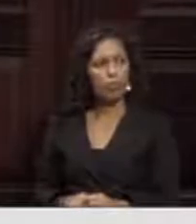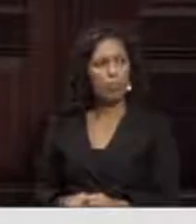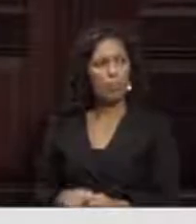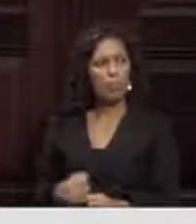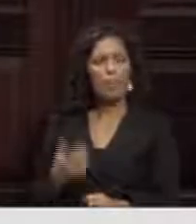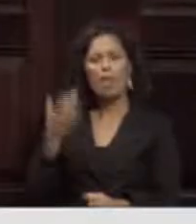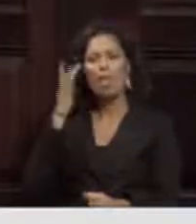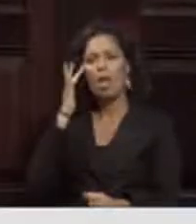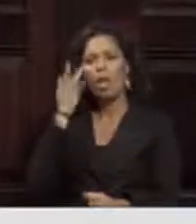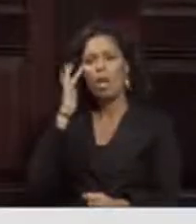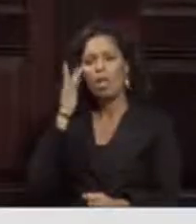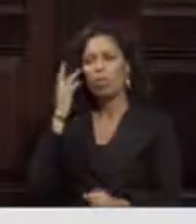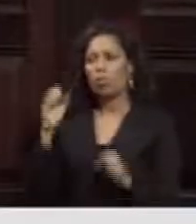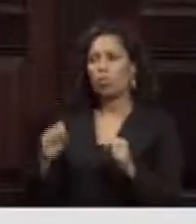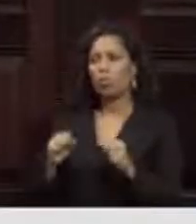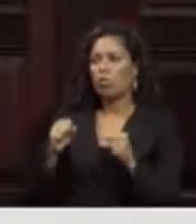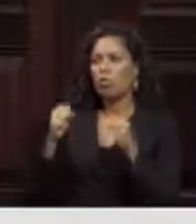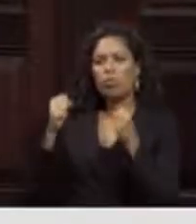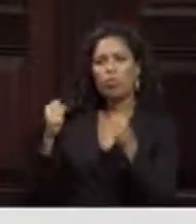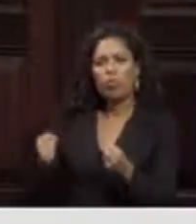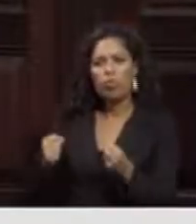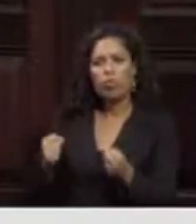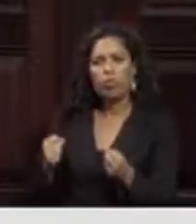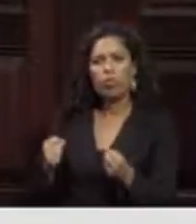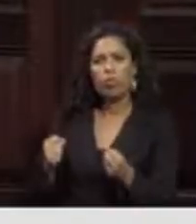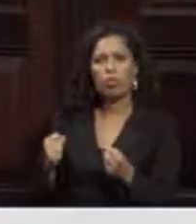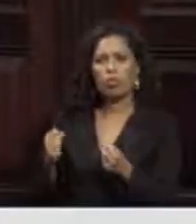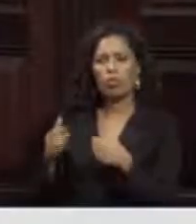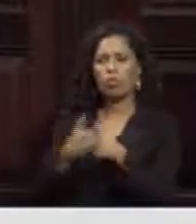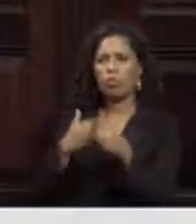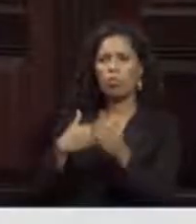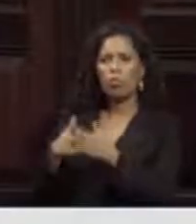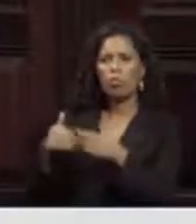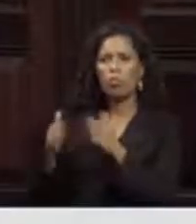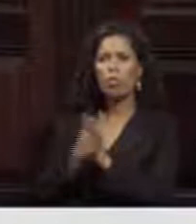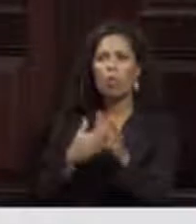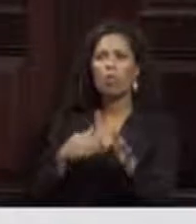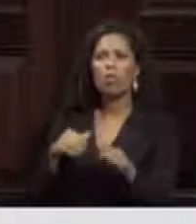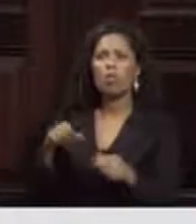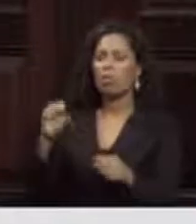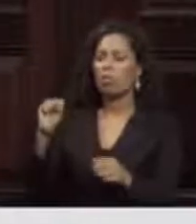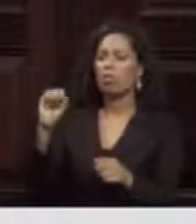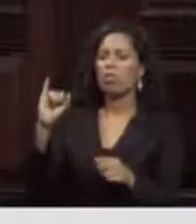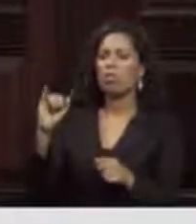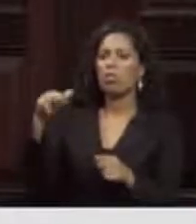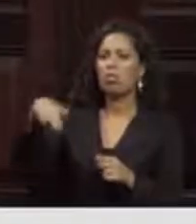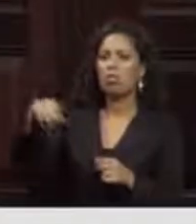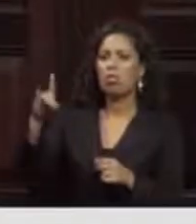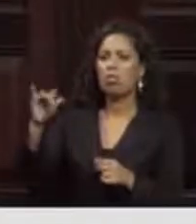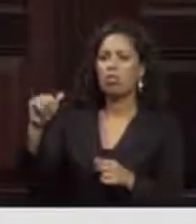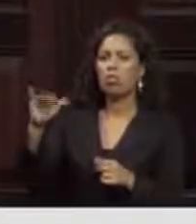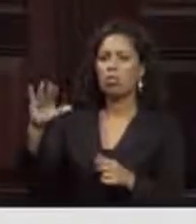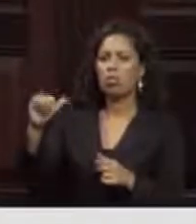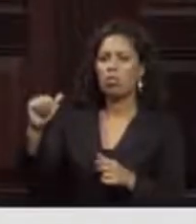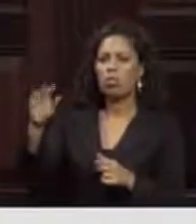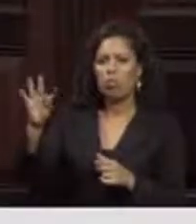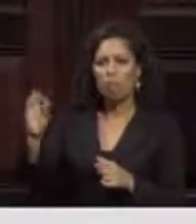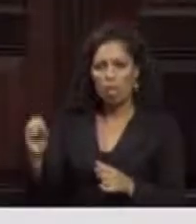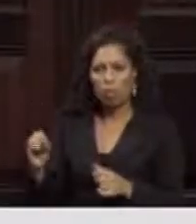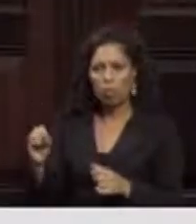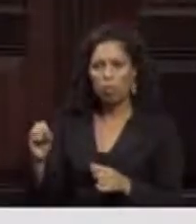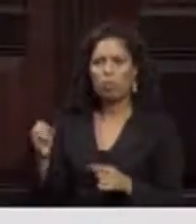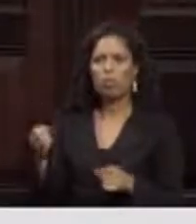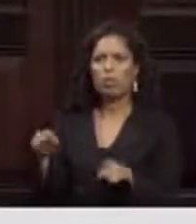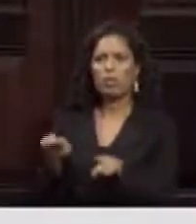luta consequente, nem no movimento sindical, se a gente quer abarcar o conjunto da classe trabalhadora, nem